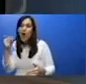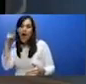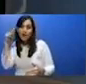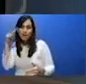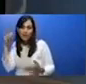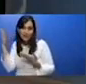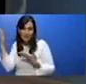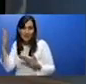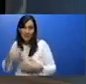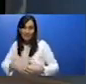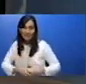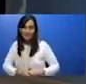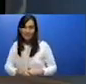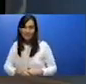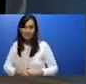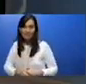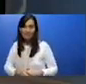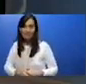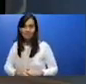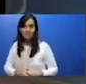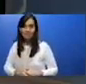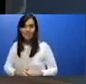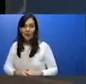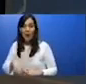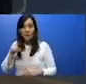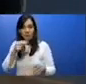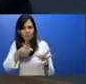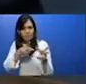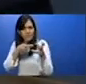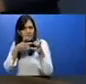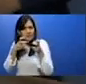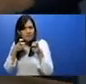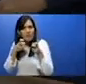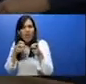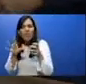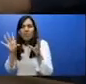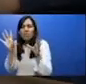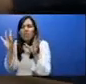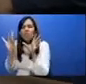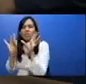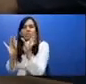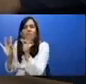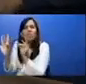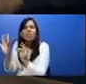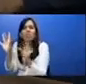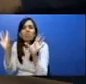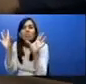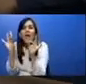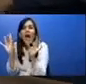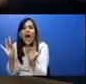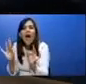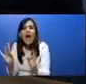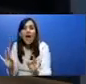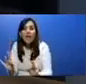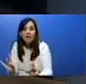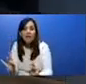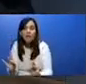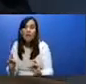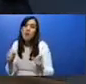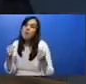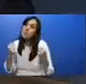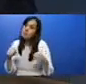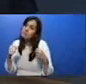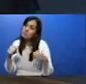dela, deste quadro. Mas para perceber o conjunto de detalhes da obra de Mona Lisa,